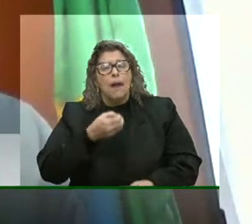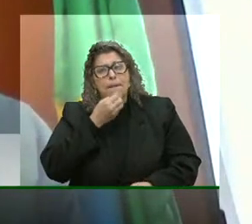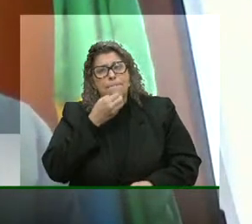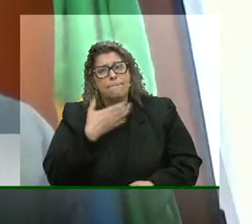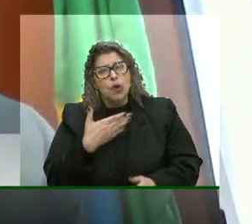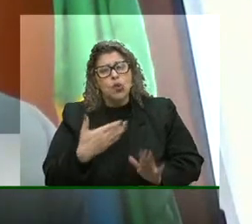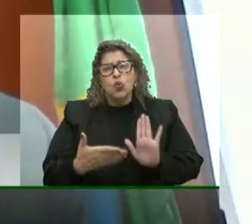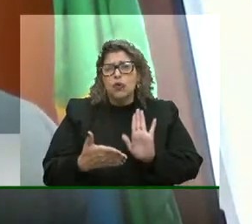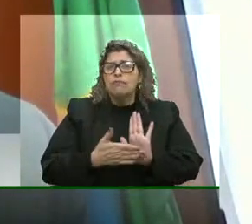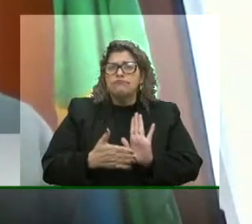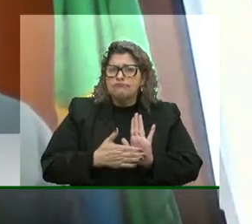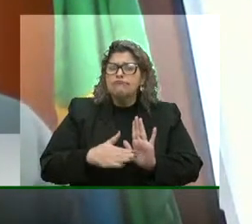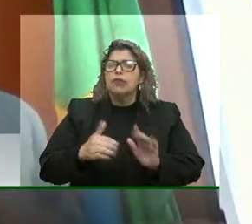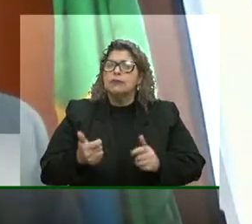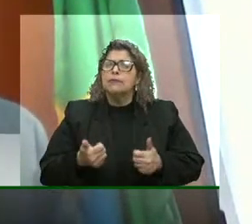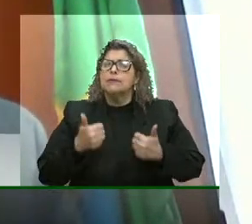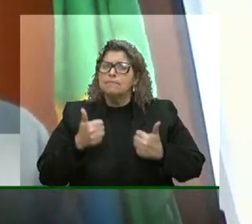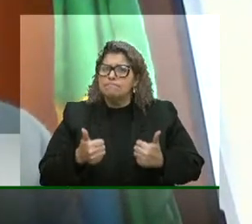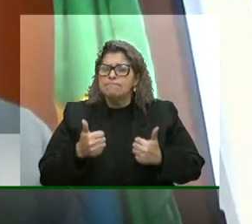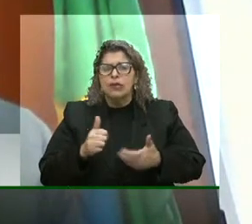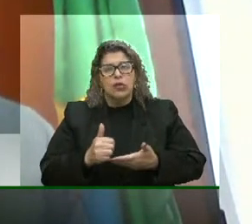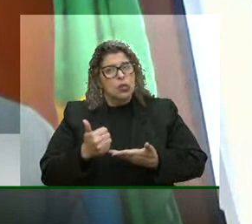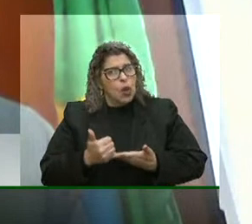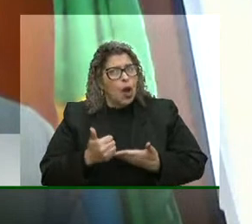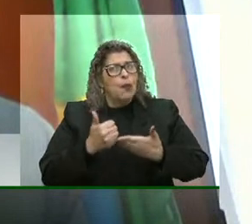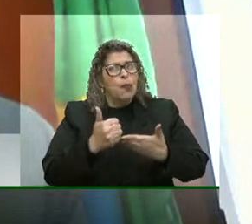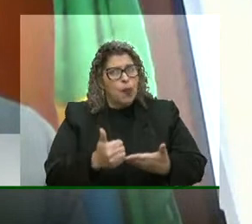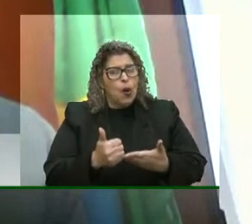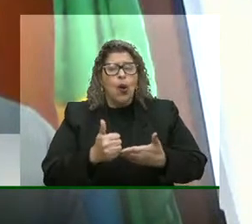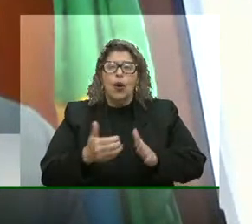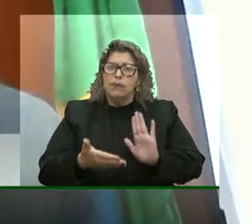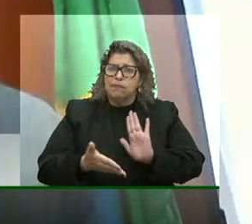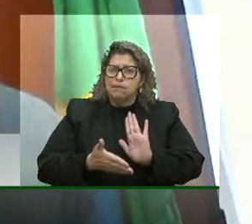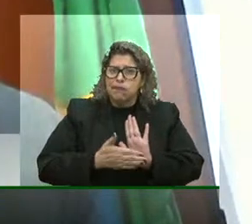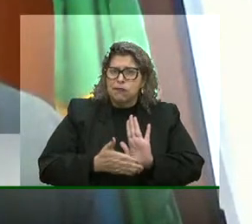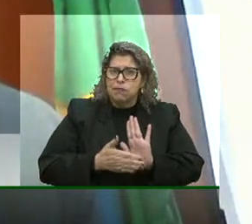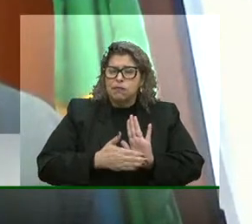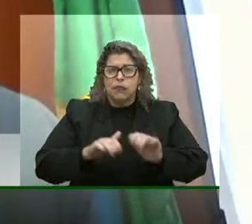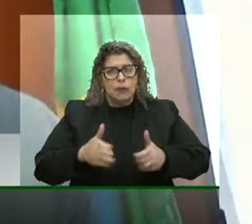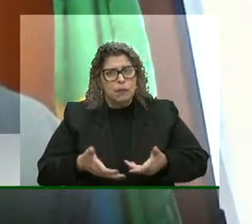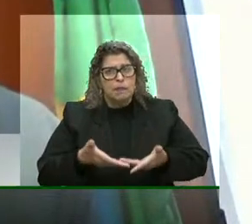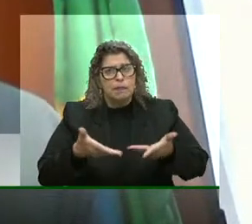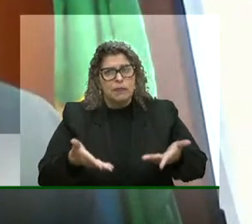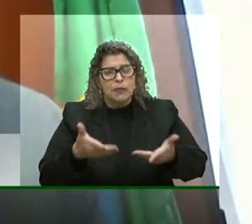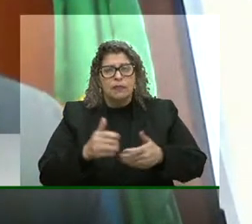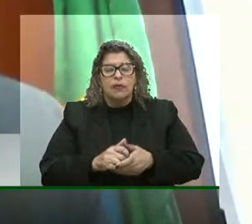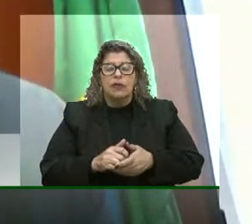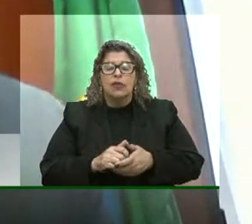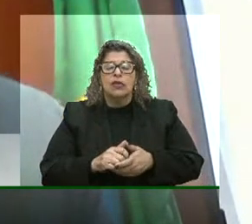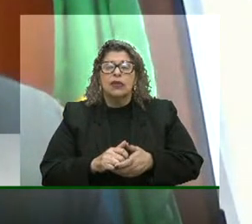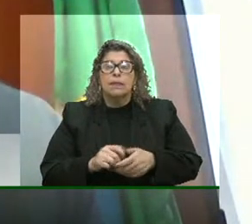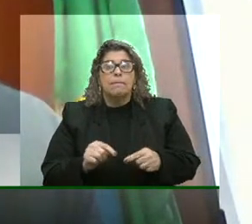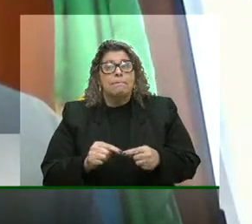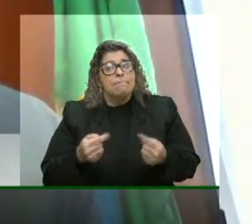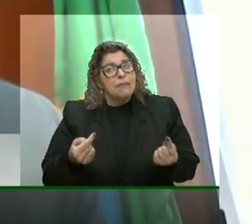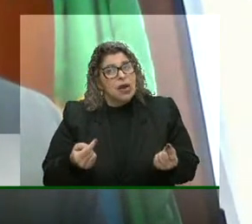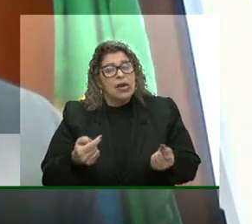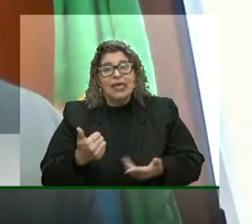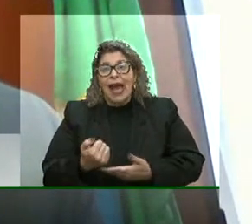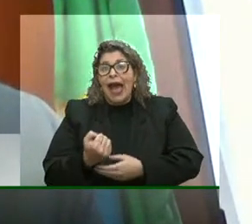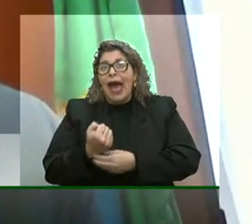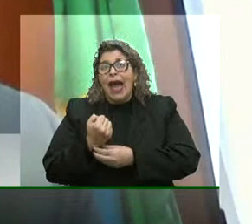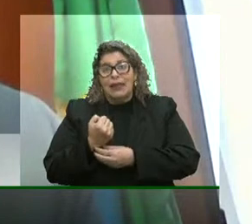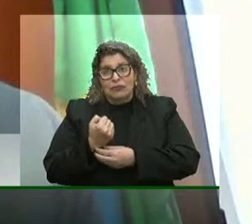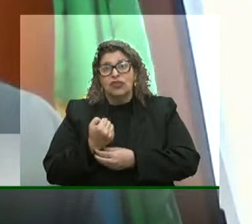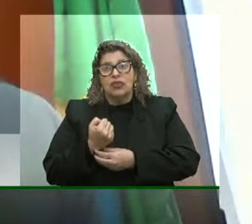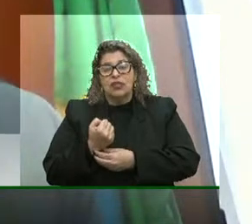dos proponentes desse projeto, dos patrocinadores desse projeto, que motivaram o governo a enviá-lo, não há qualquer garantia de